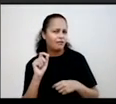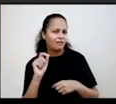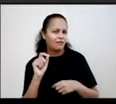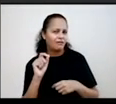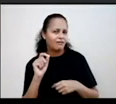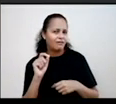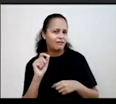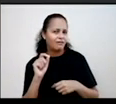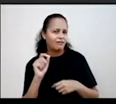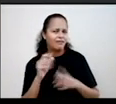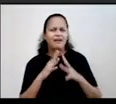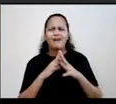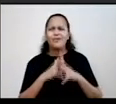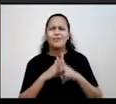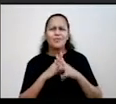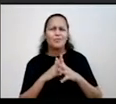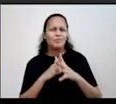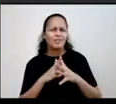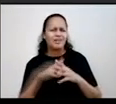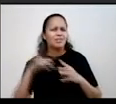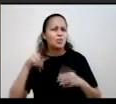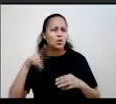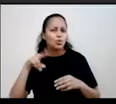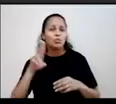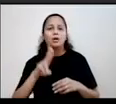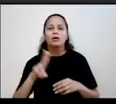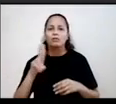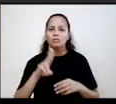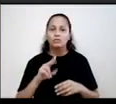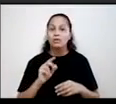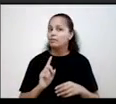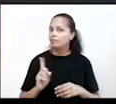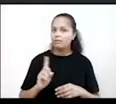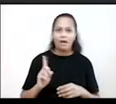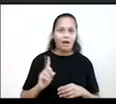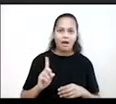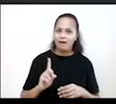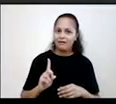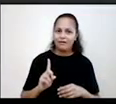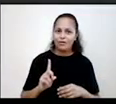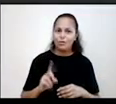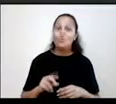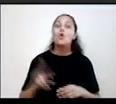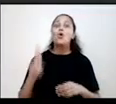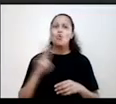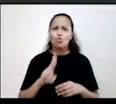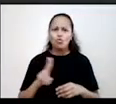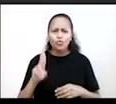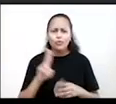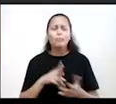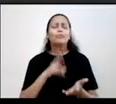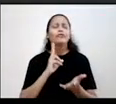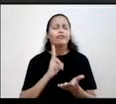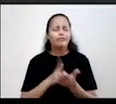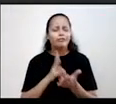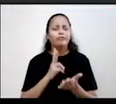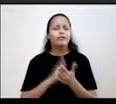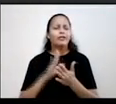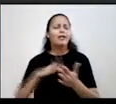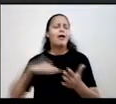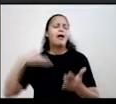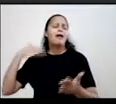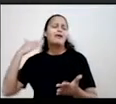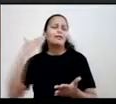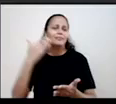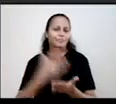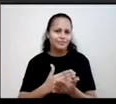Nossa, será que isso é muito complicado? Uma coisa que a gente nunca usa? De jeito nenhum. Nós usamos o tempo inteiro, ou pelo menos